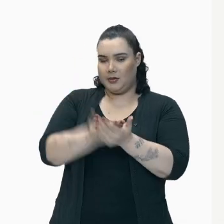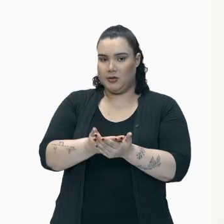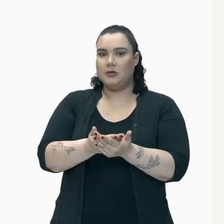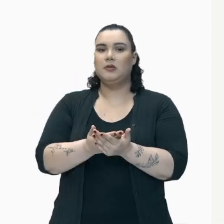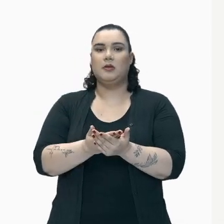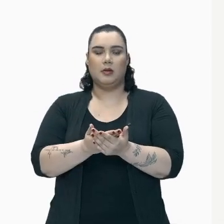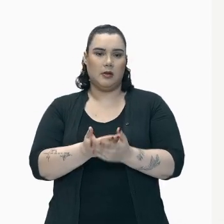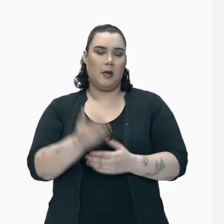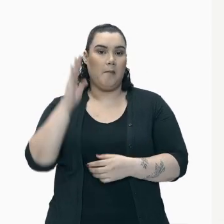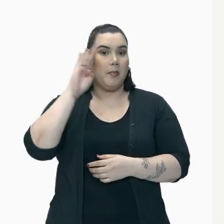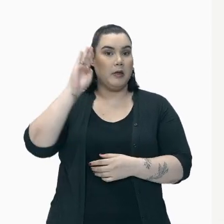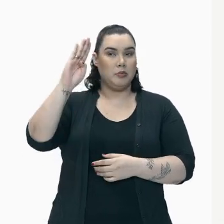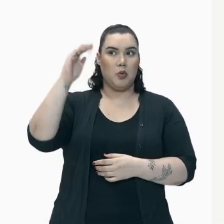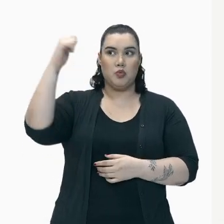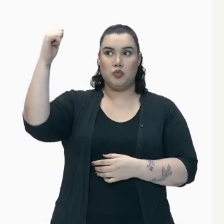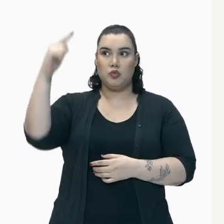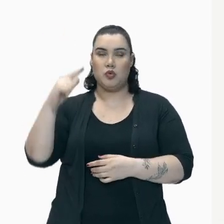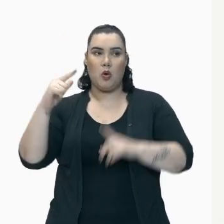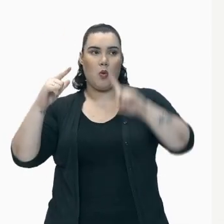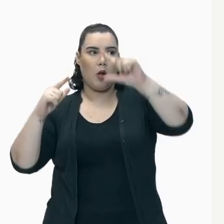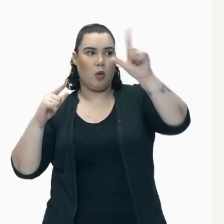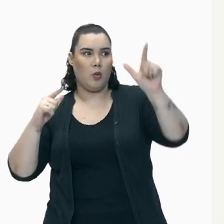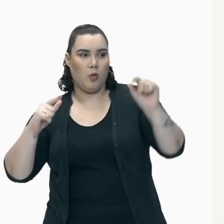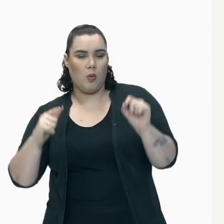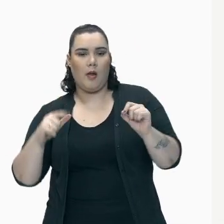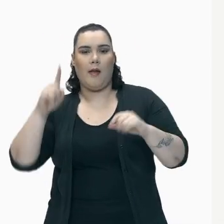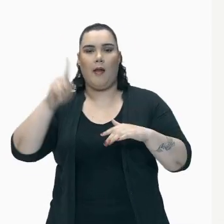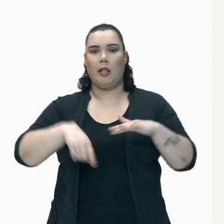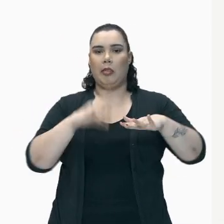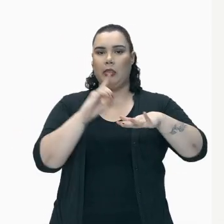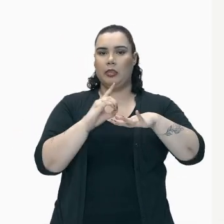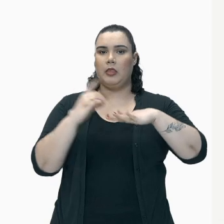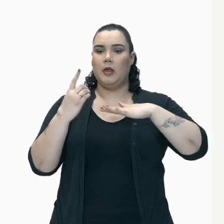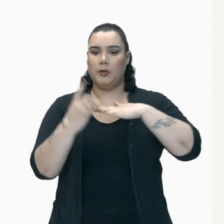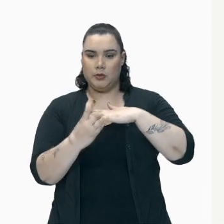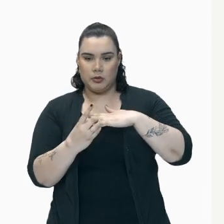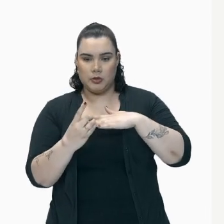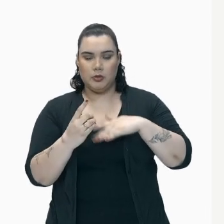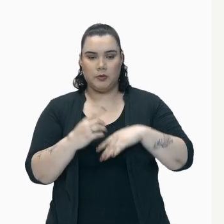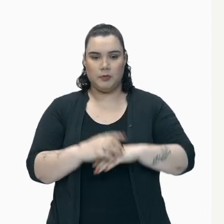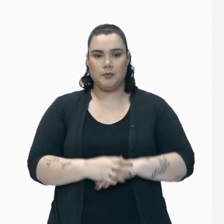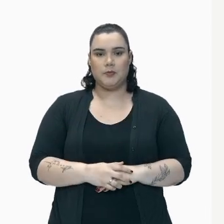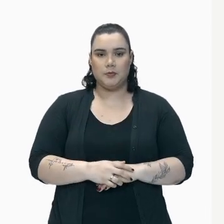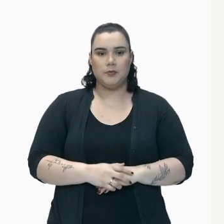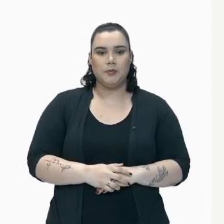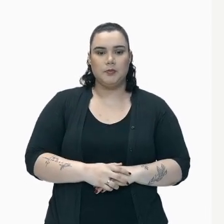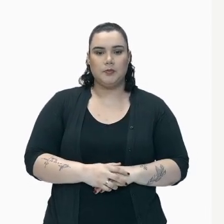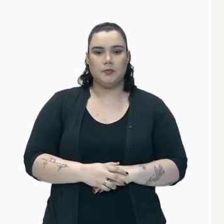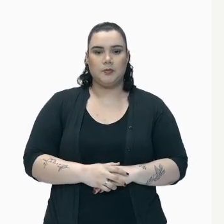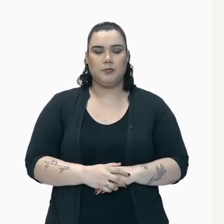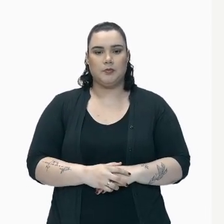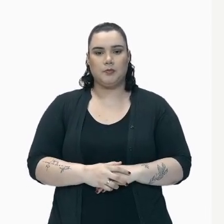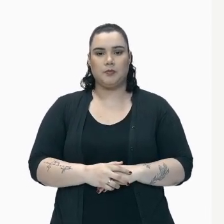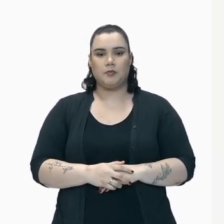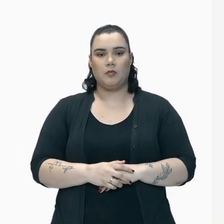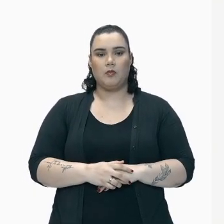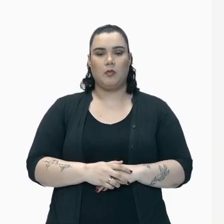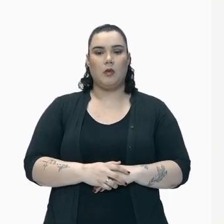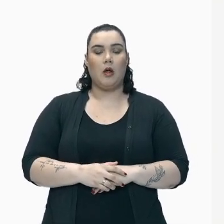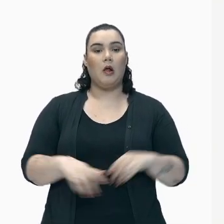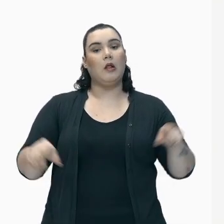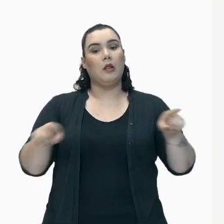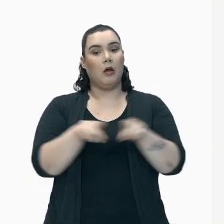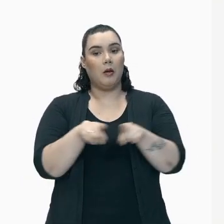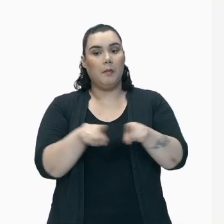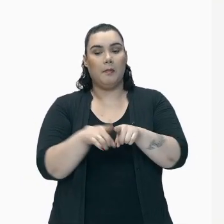esses astros, principalmente o Sol e a Lua, eram deuses, não é verdade? Bem, agora tinha os chineses